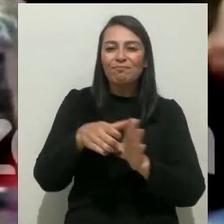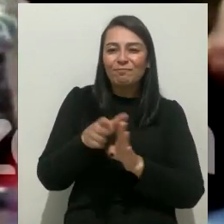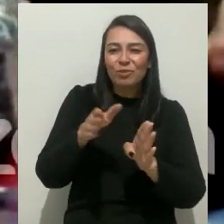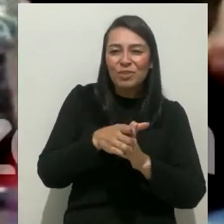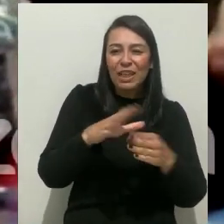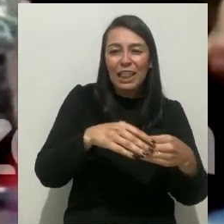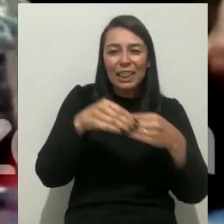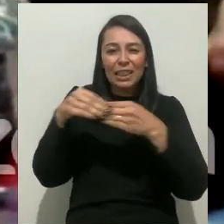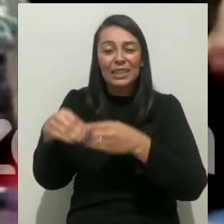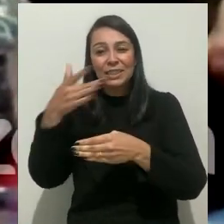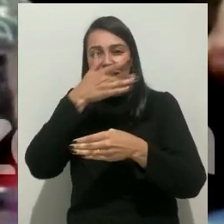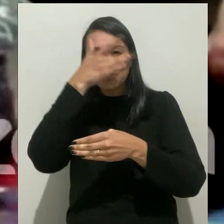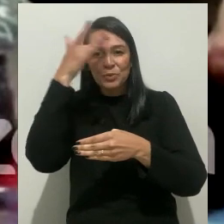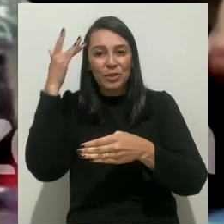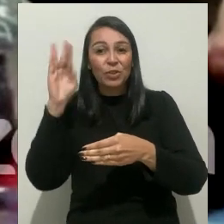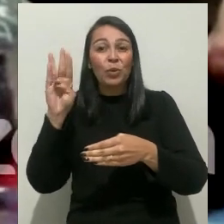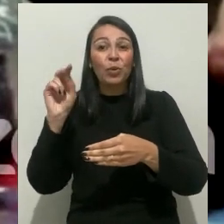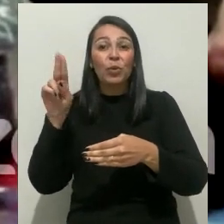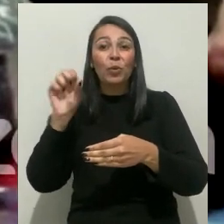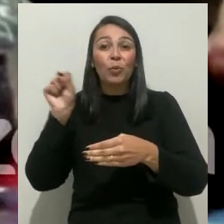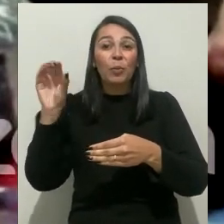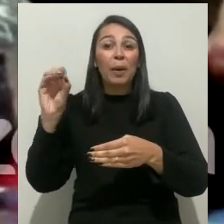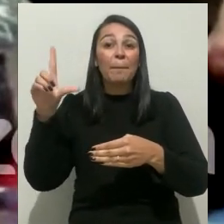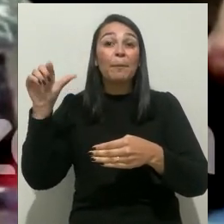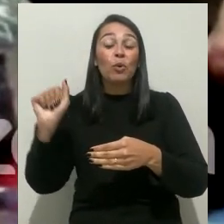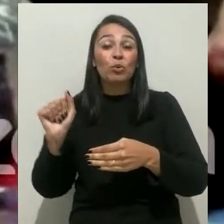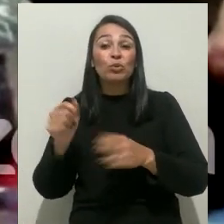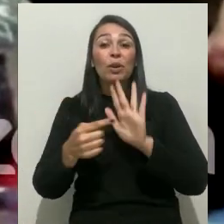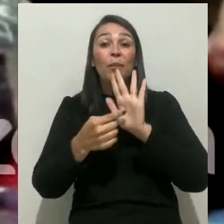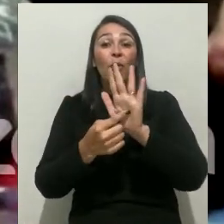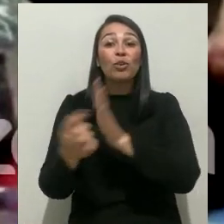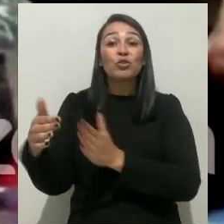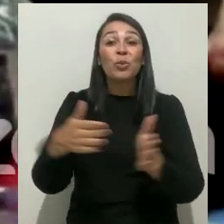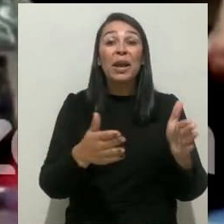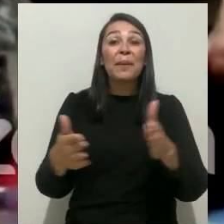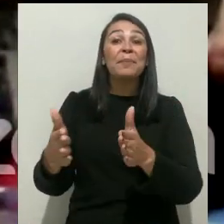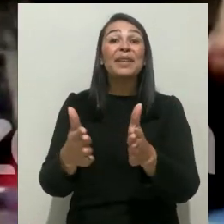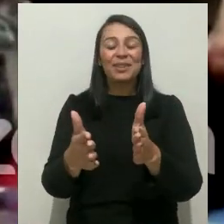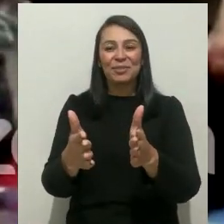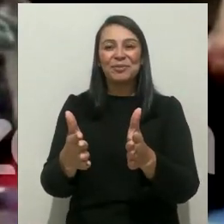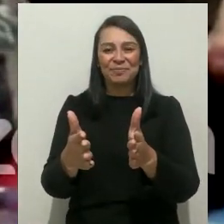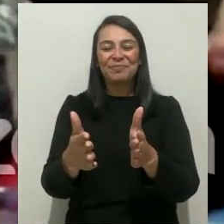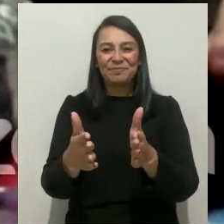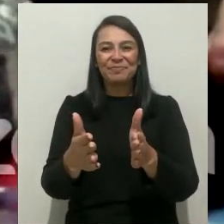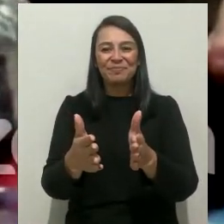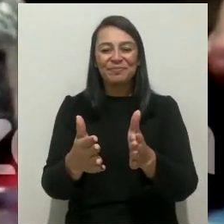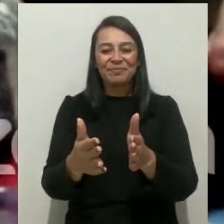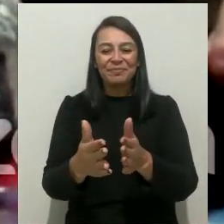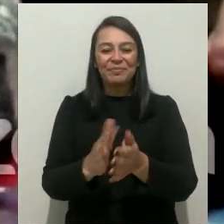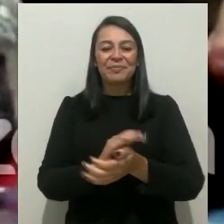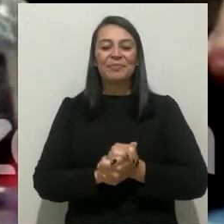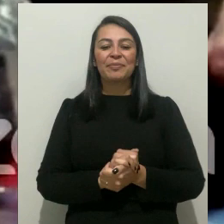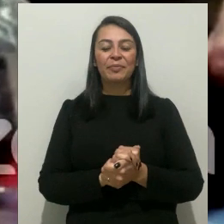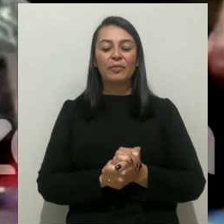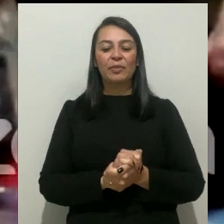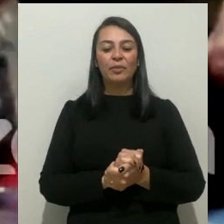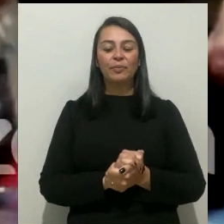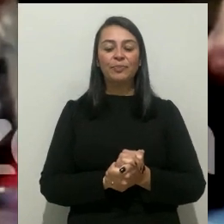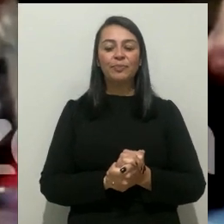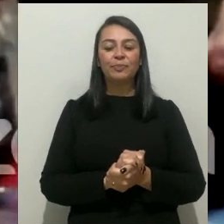Aqui é isso, aquilo é aquilo. Quer dizer, essa questão da direção de um objeto que nos guia. Então, essa